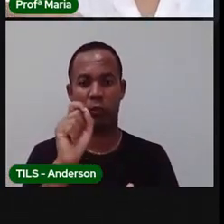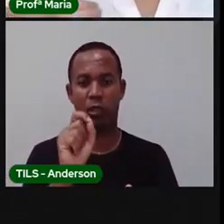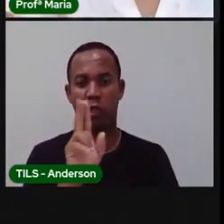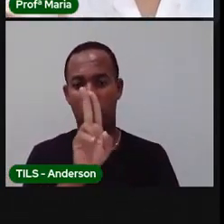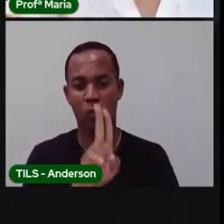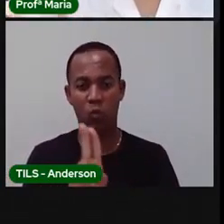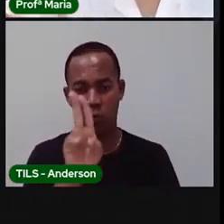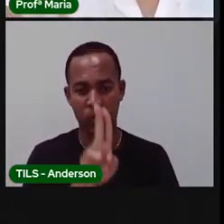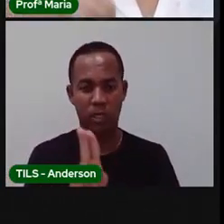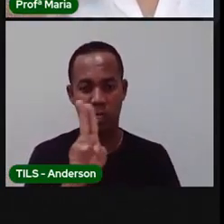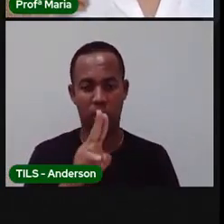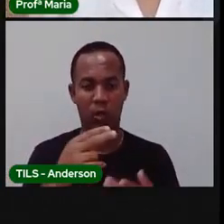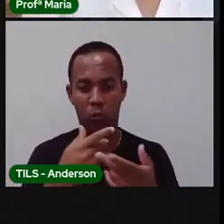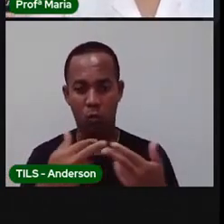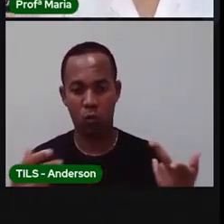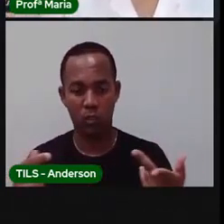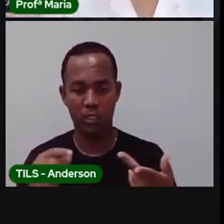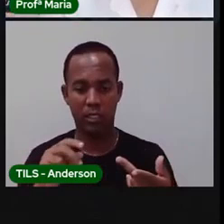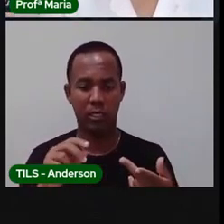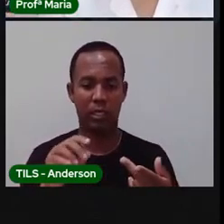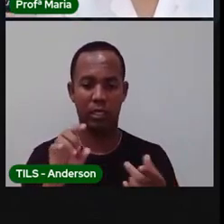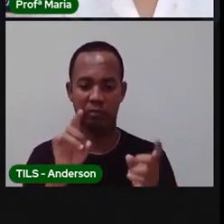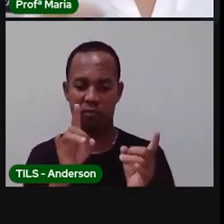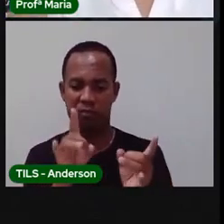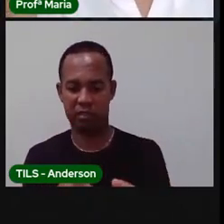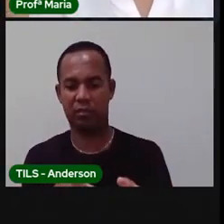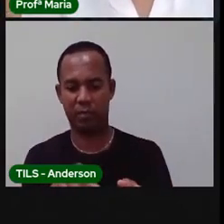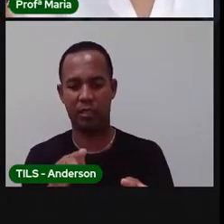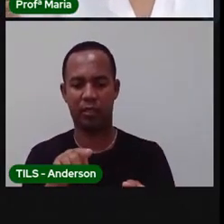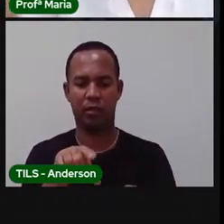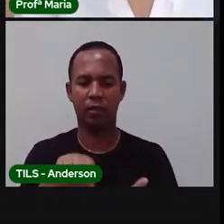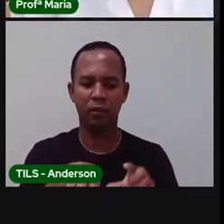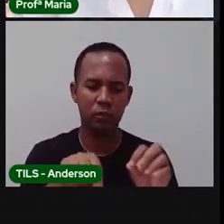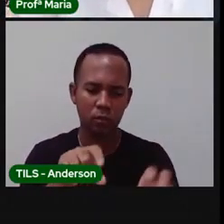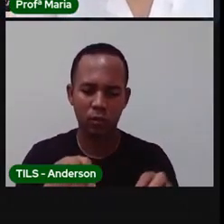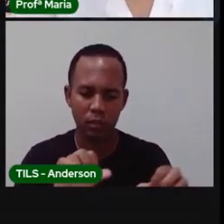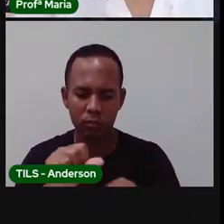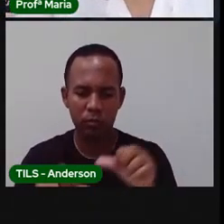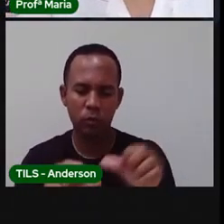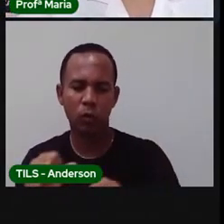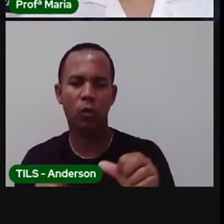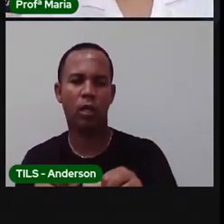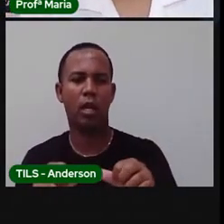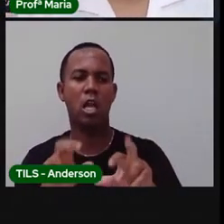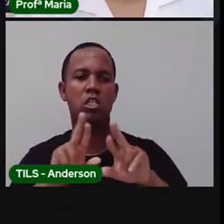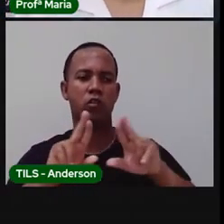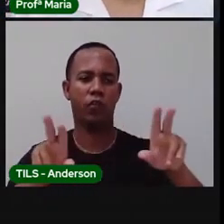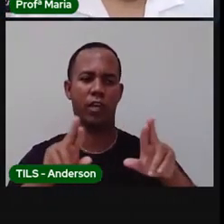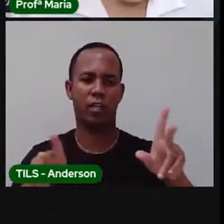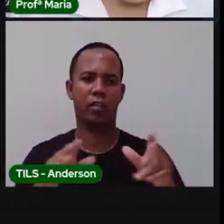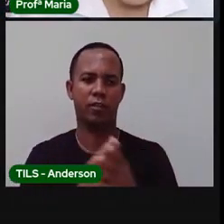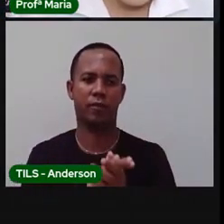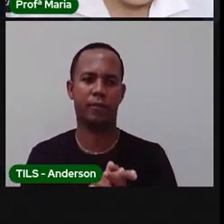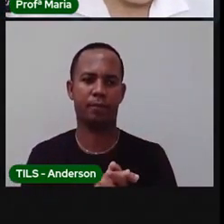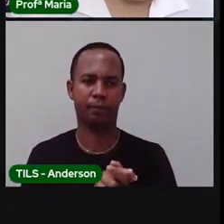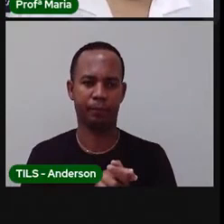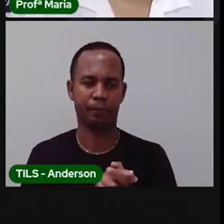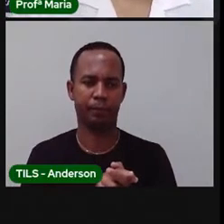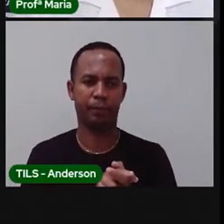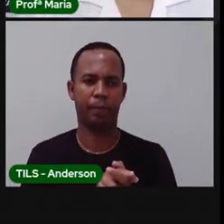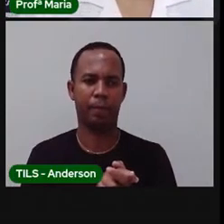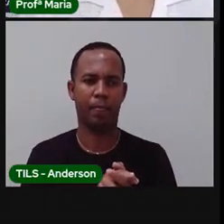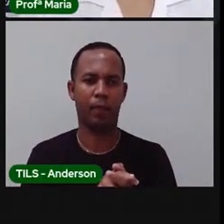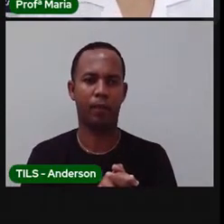reutilizar coisas que estão no lixo para fazer o quê? Outros produtos, certo? Então, com